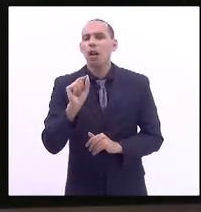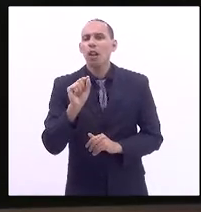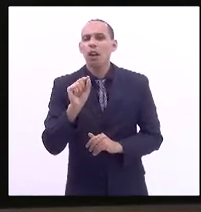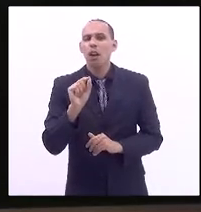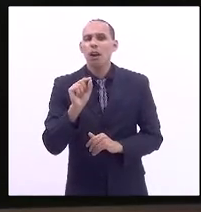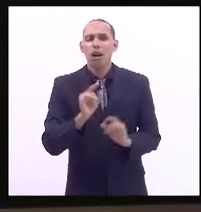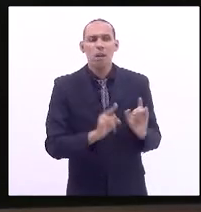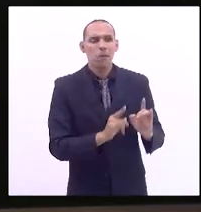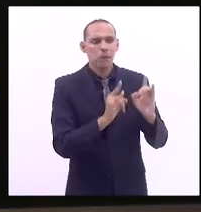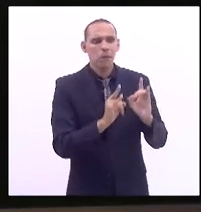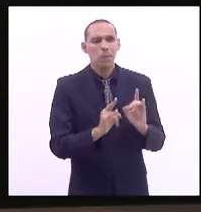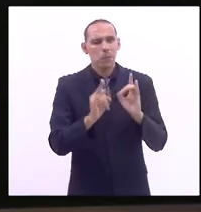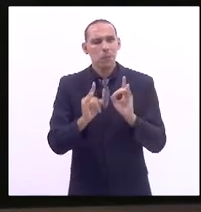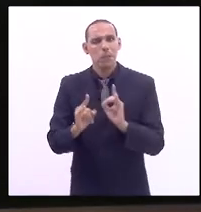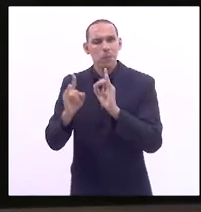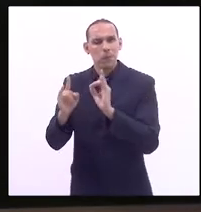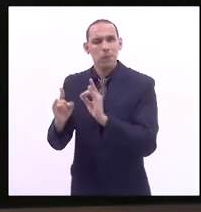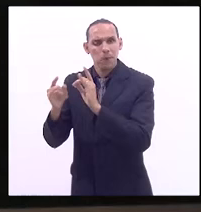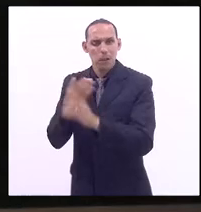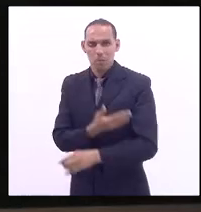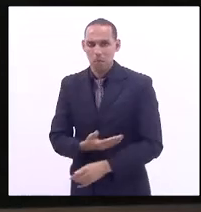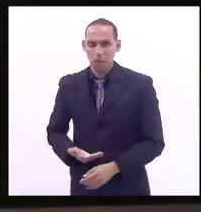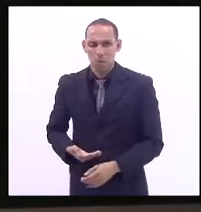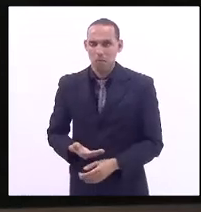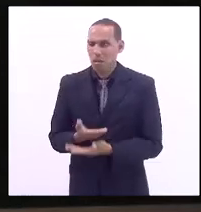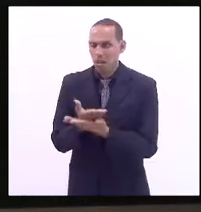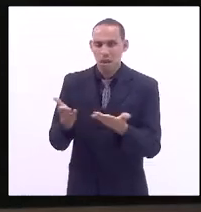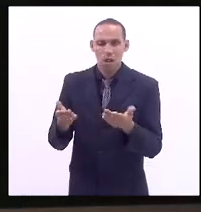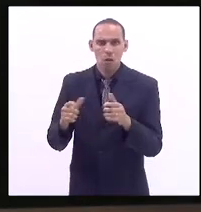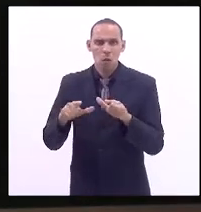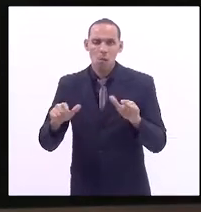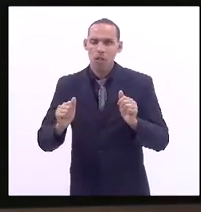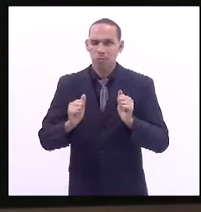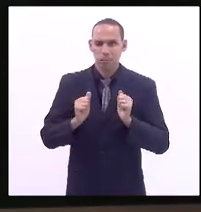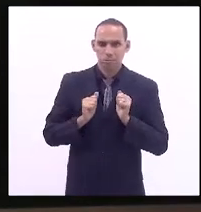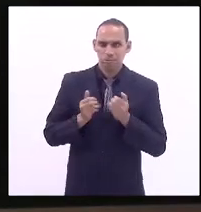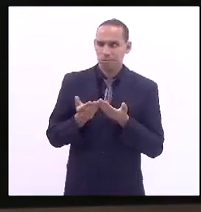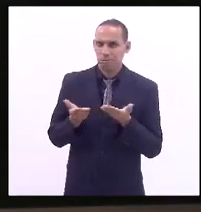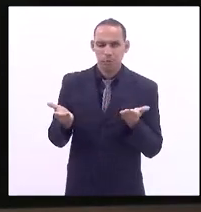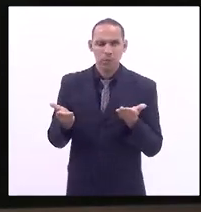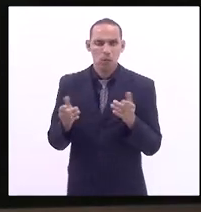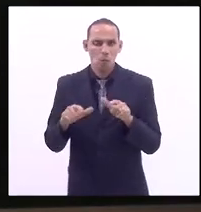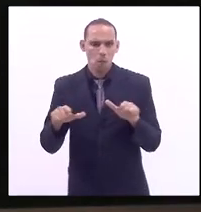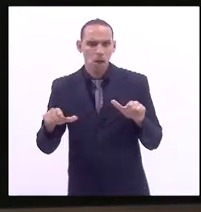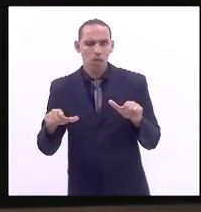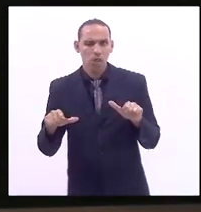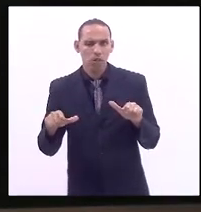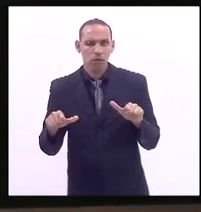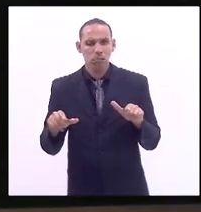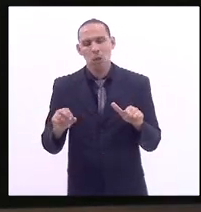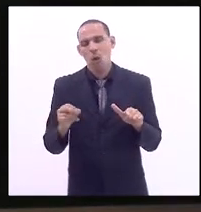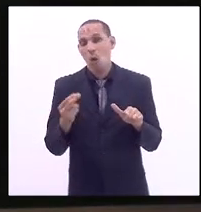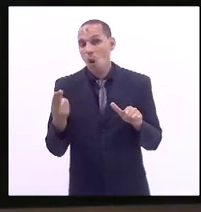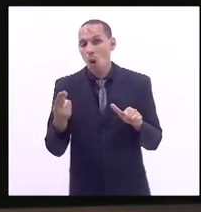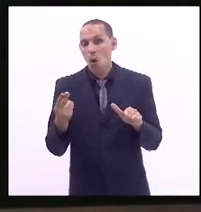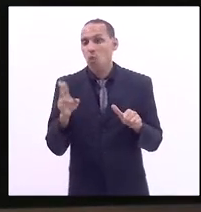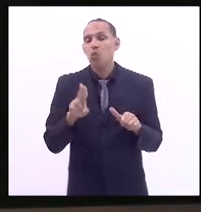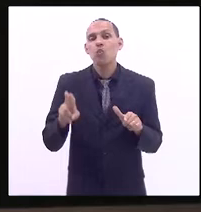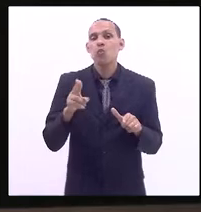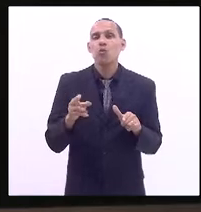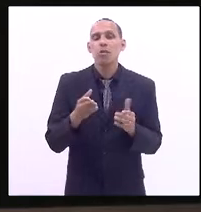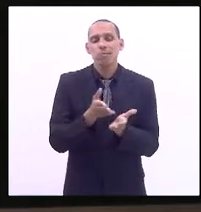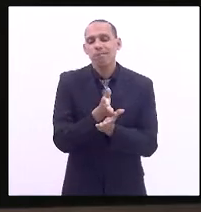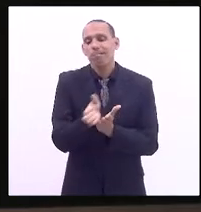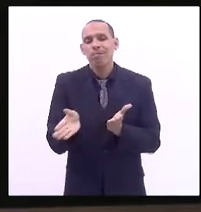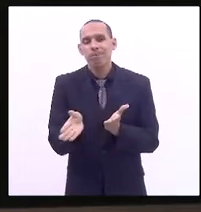destinação dos imóveis públicos ociosos é o que estejam com desvios de finalidade